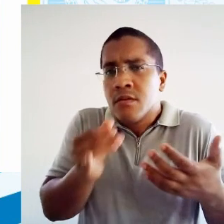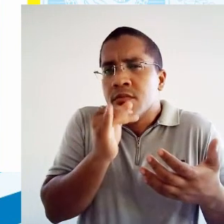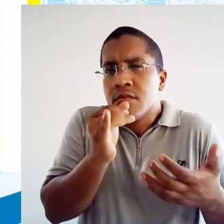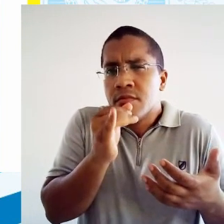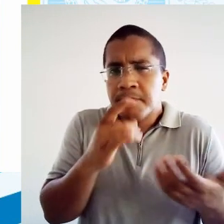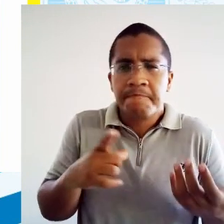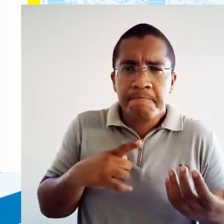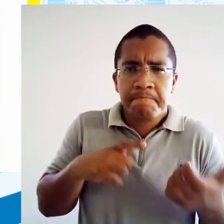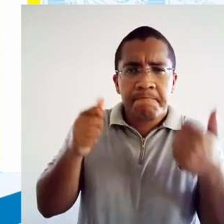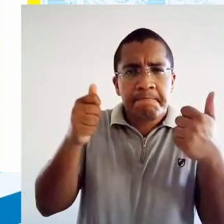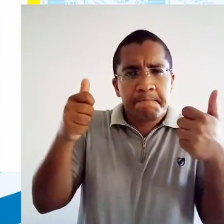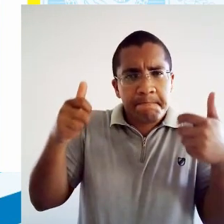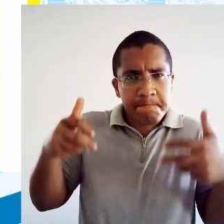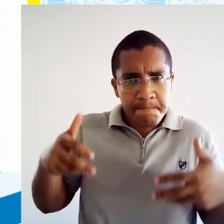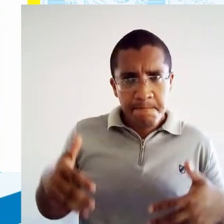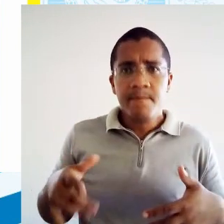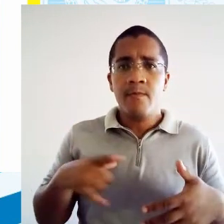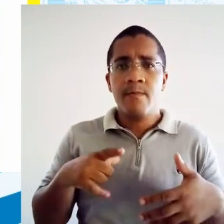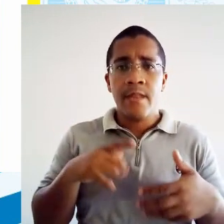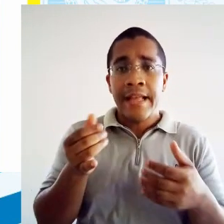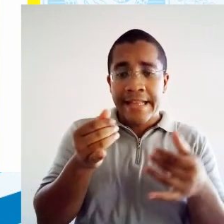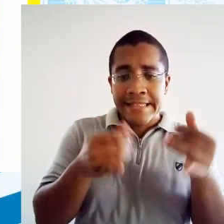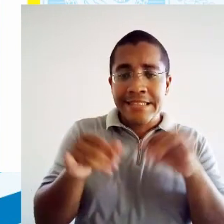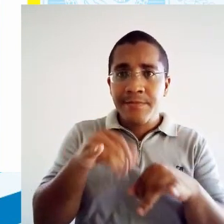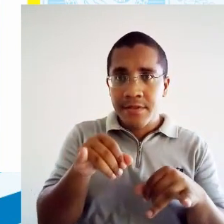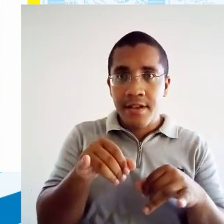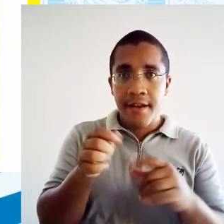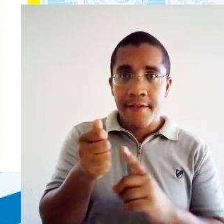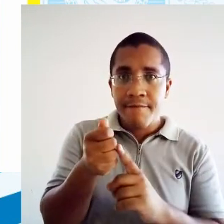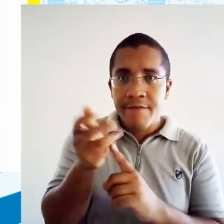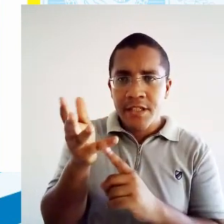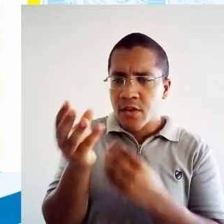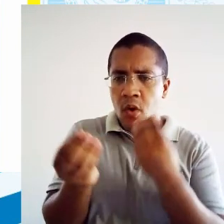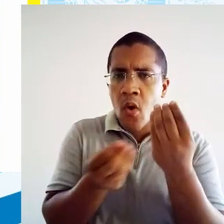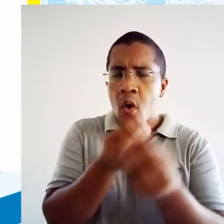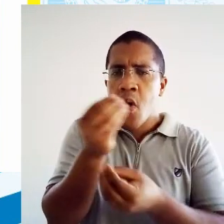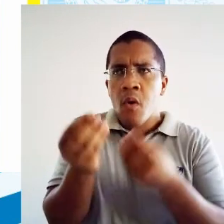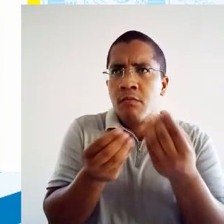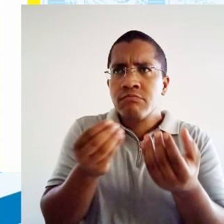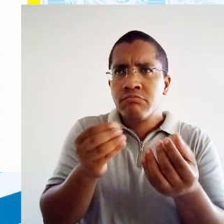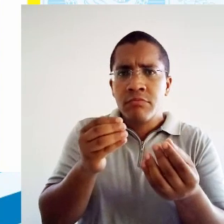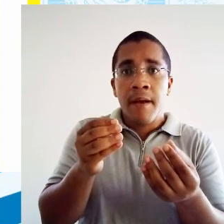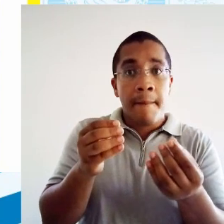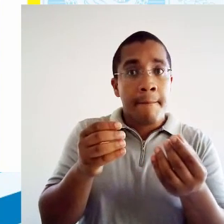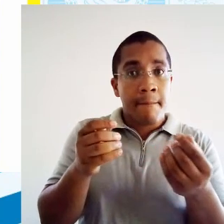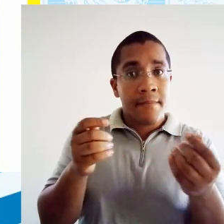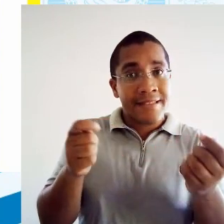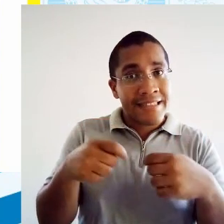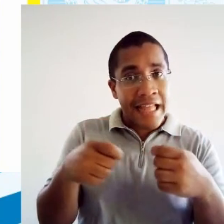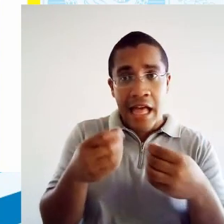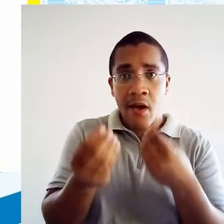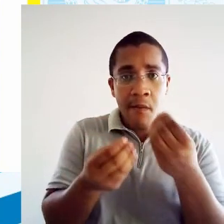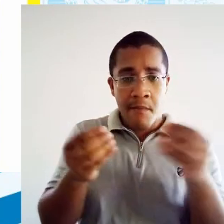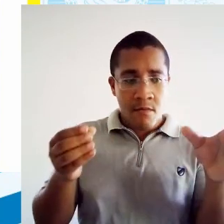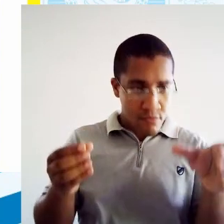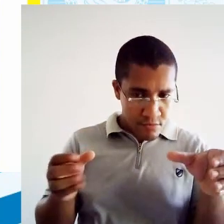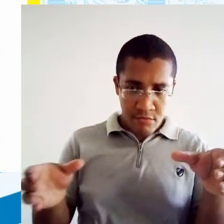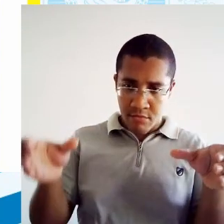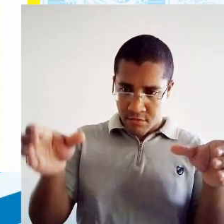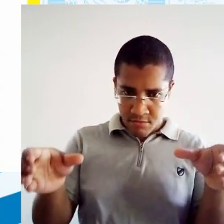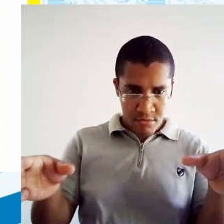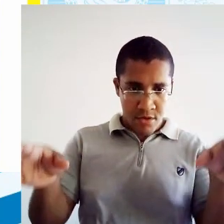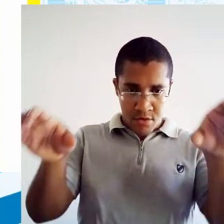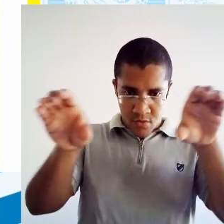físicas, a gente tem também a transformação química por junção de substância. Por